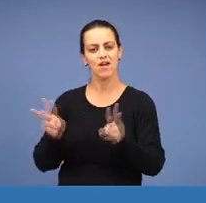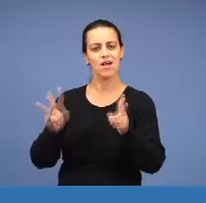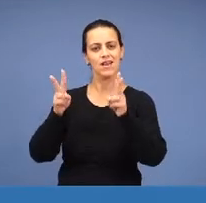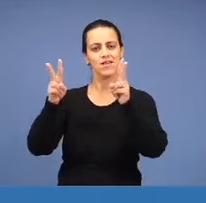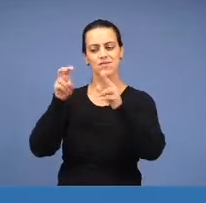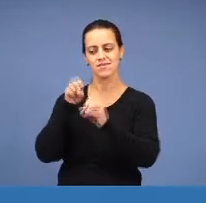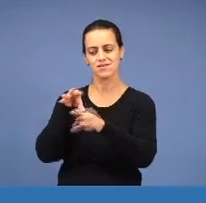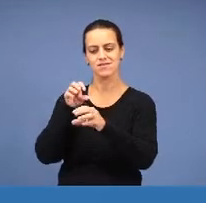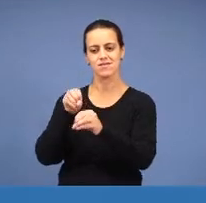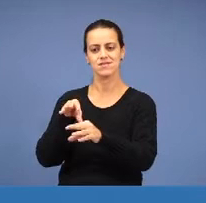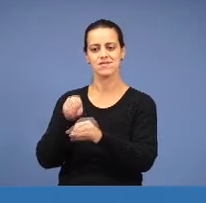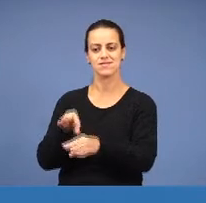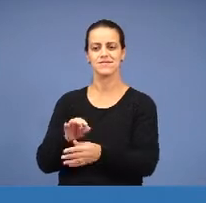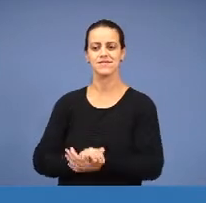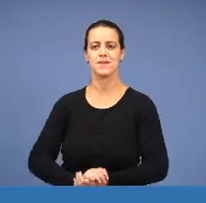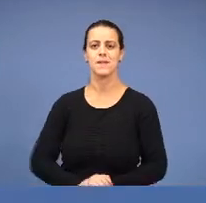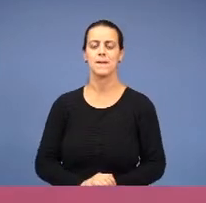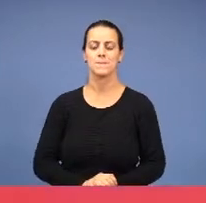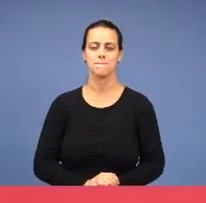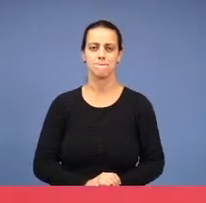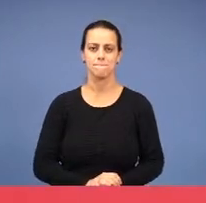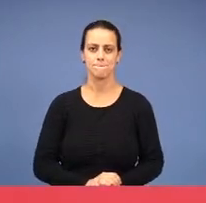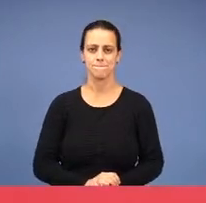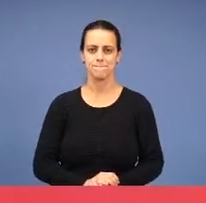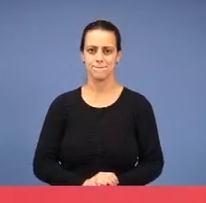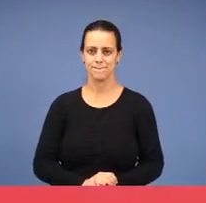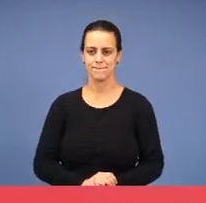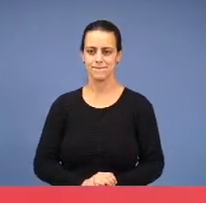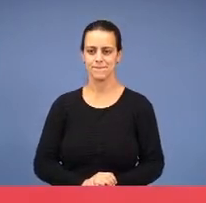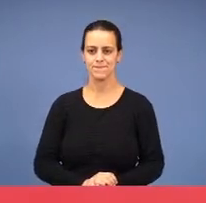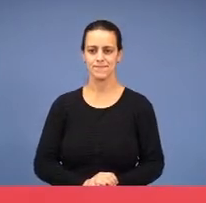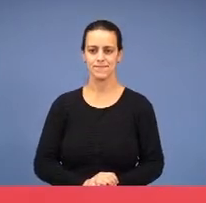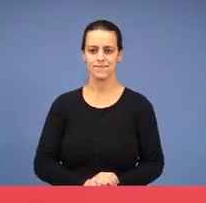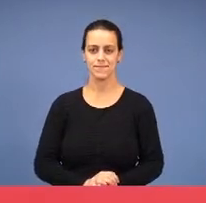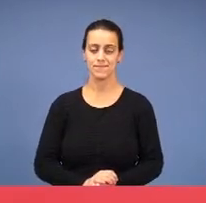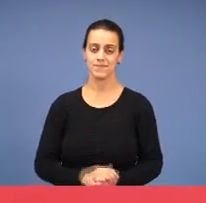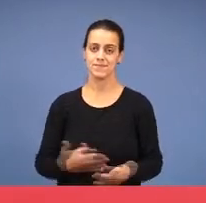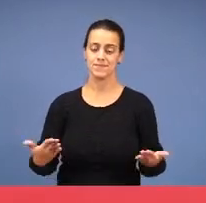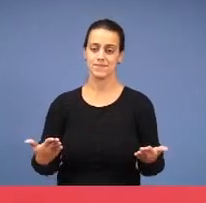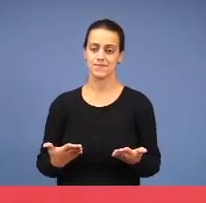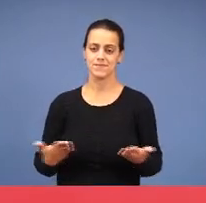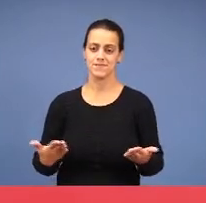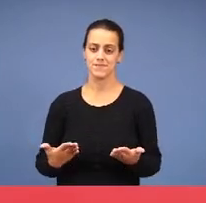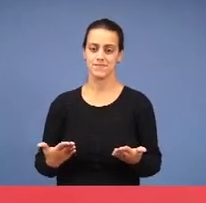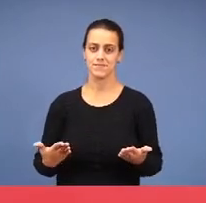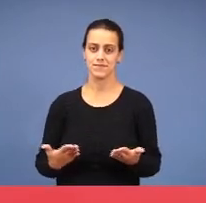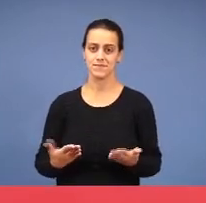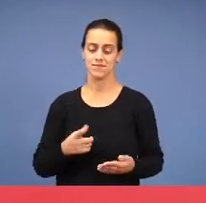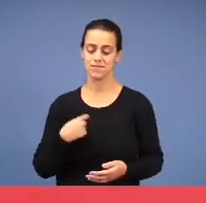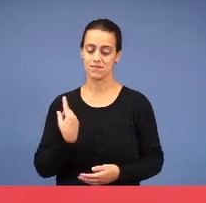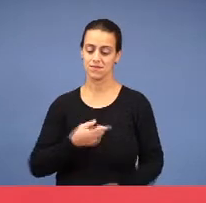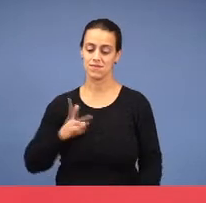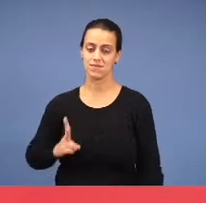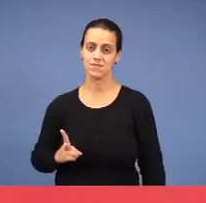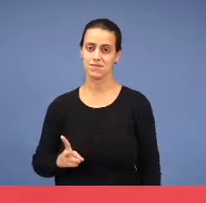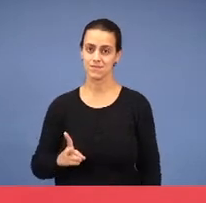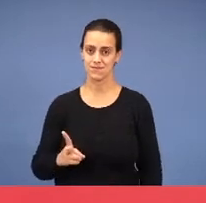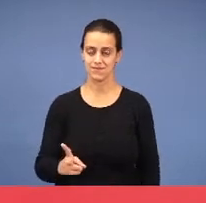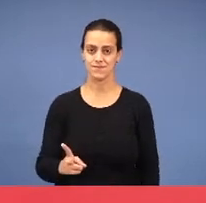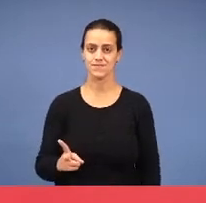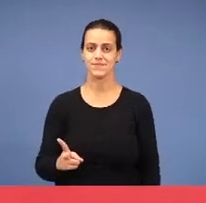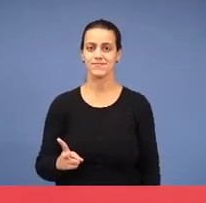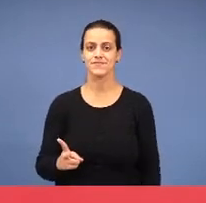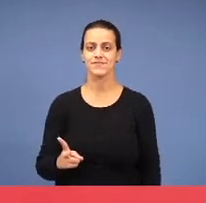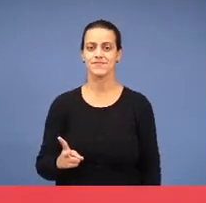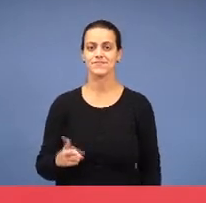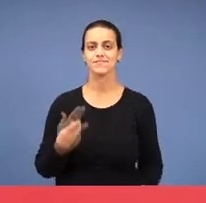seminários aqui. E de maneira que agora, portanto, nós vamos dar continuidade para os irmãos